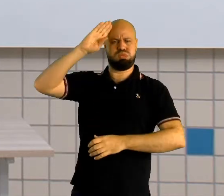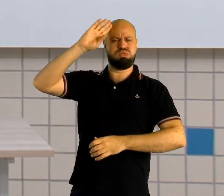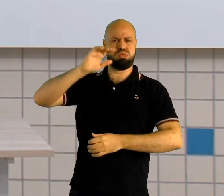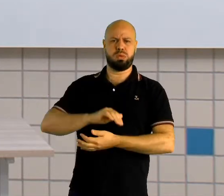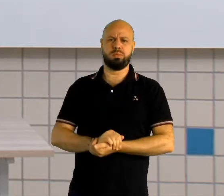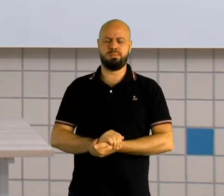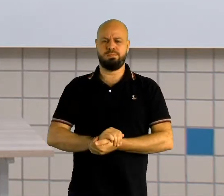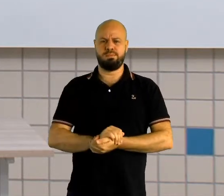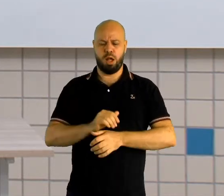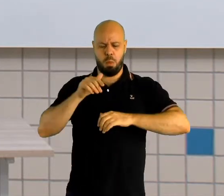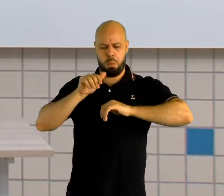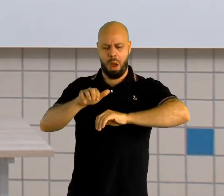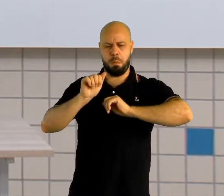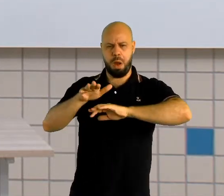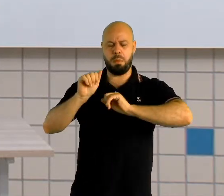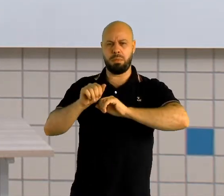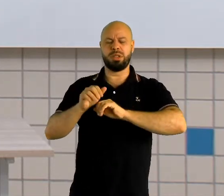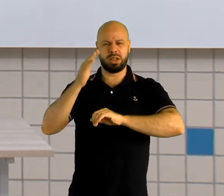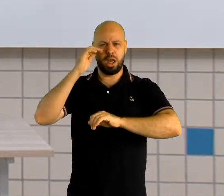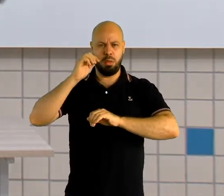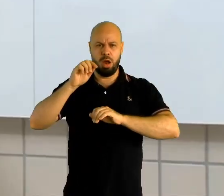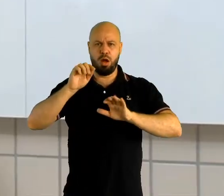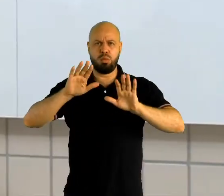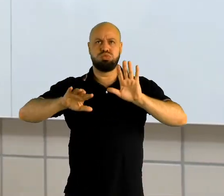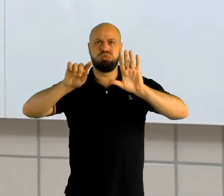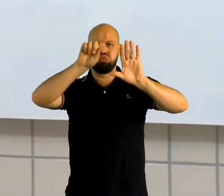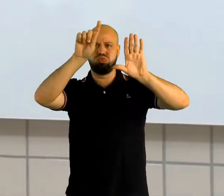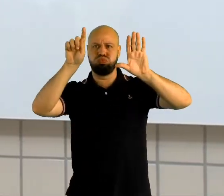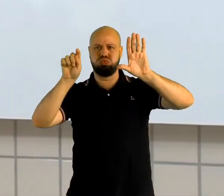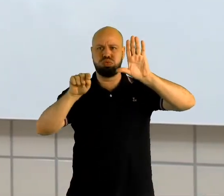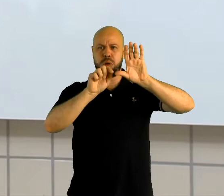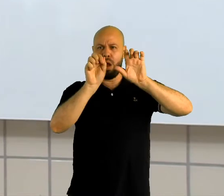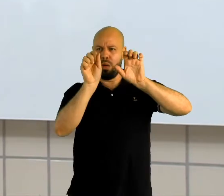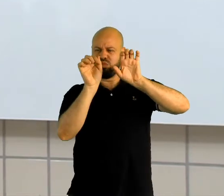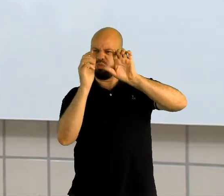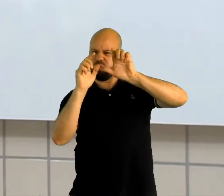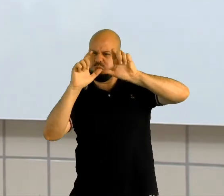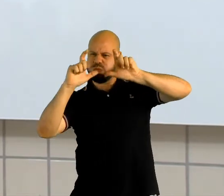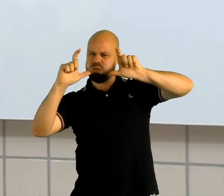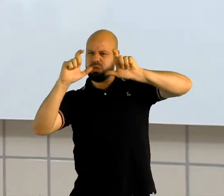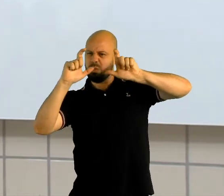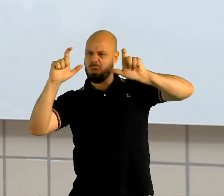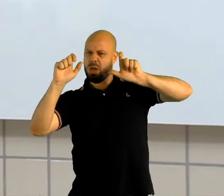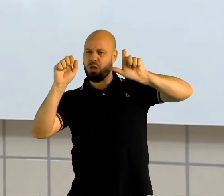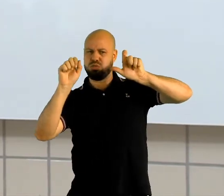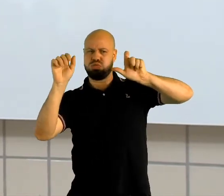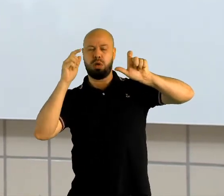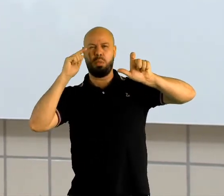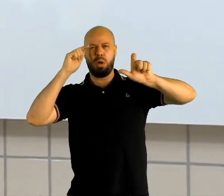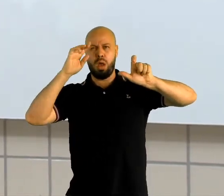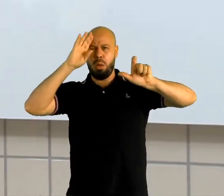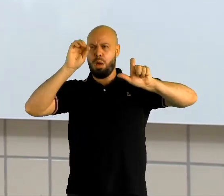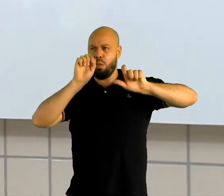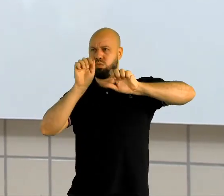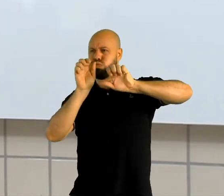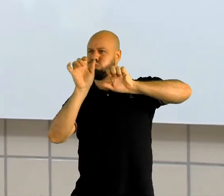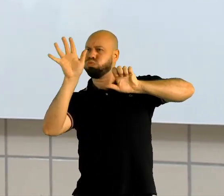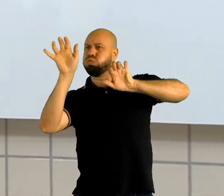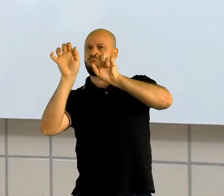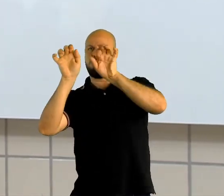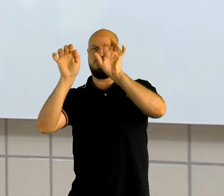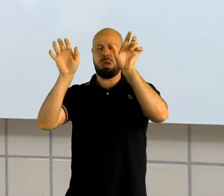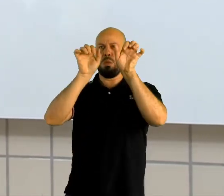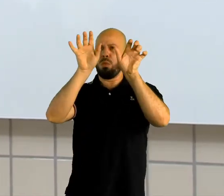Ampliando as fronteiras, as legiões romanas passaram a ampliar as fronteiras. Cada vez mais as legiões